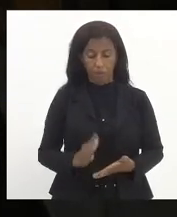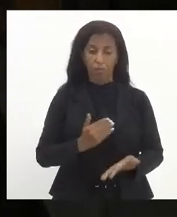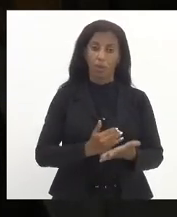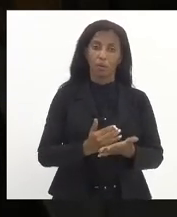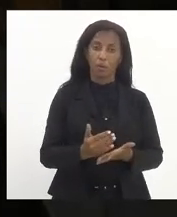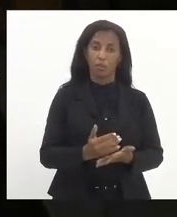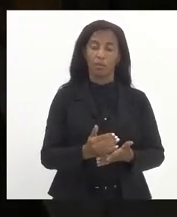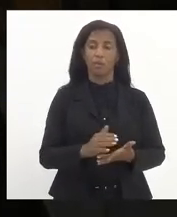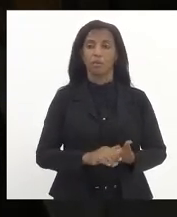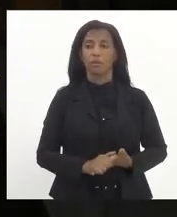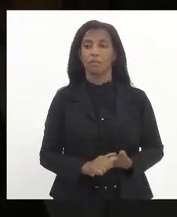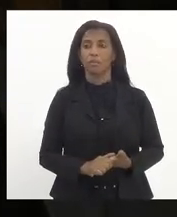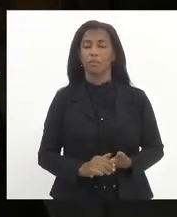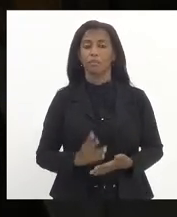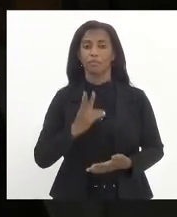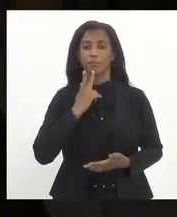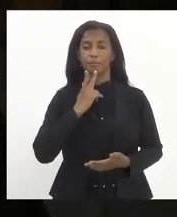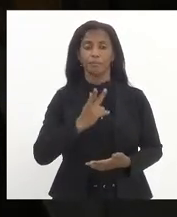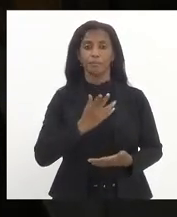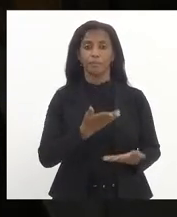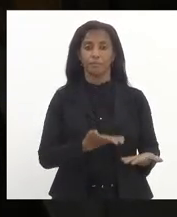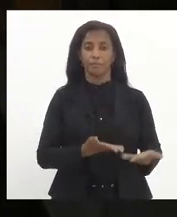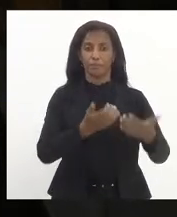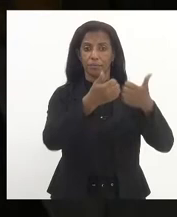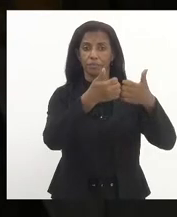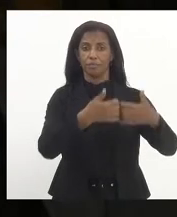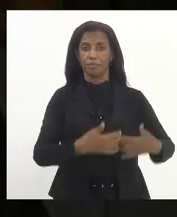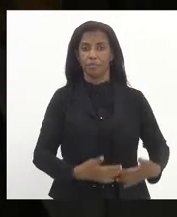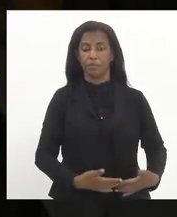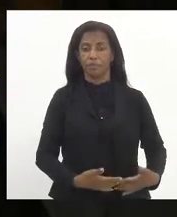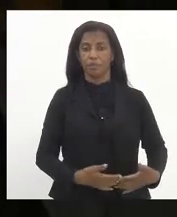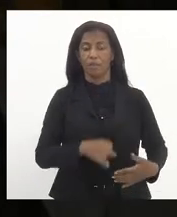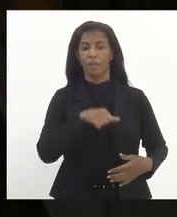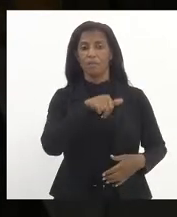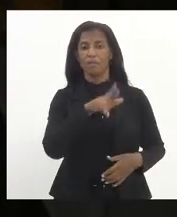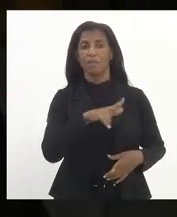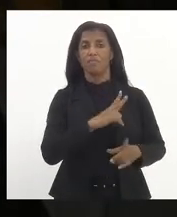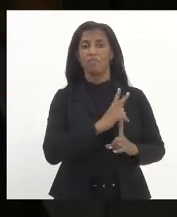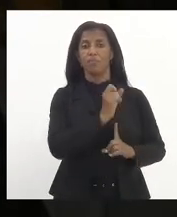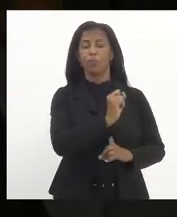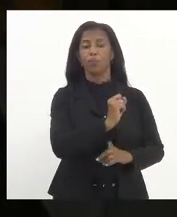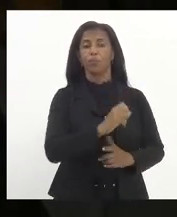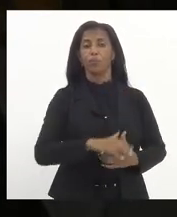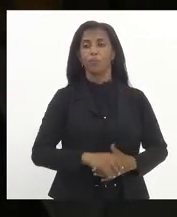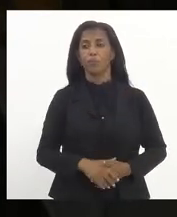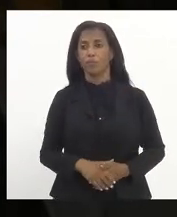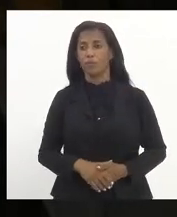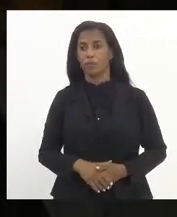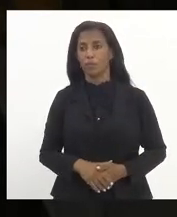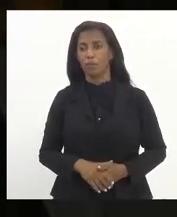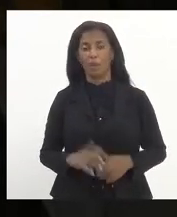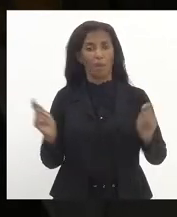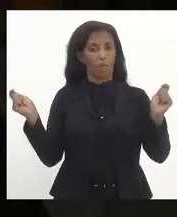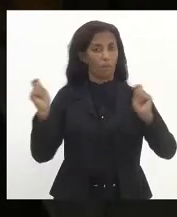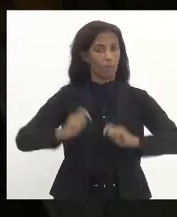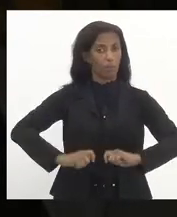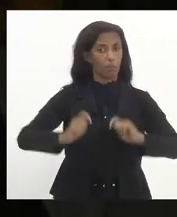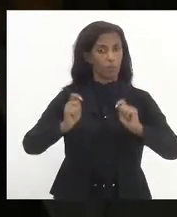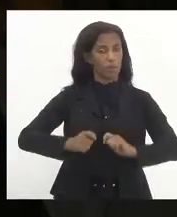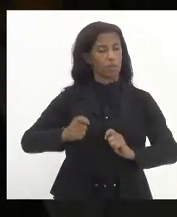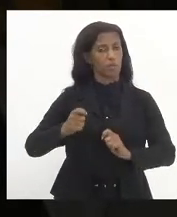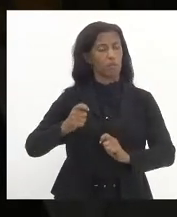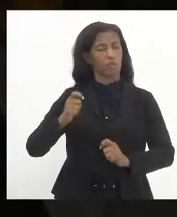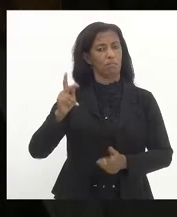aí para dizer que, sem triunfalismo, mas é possível